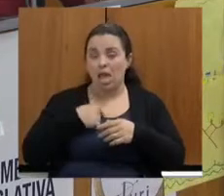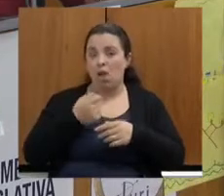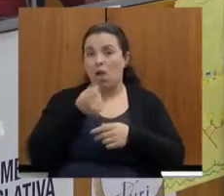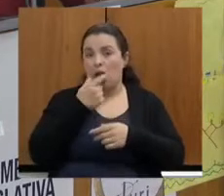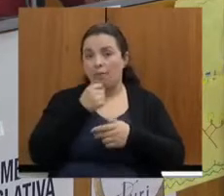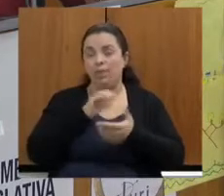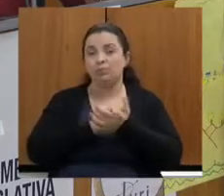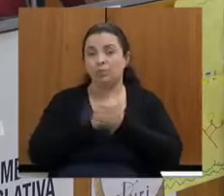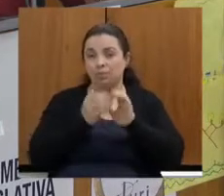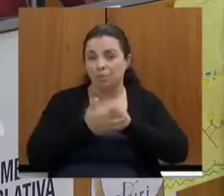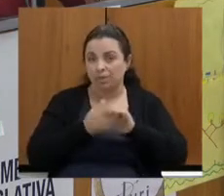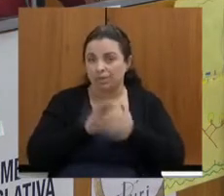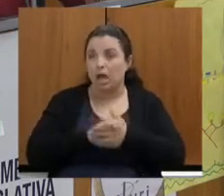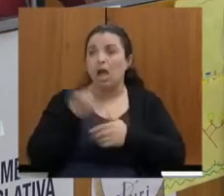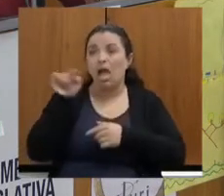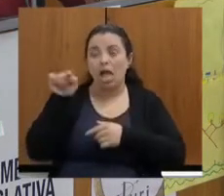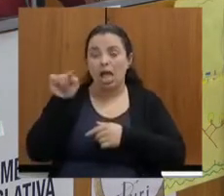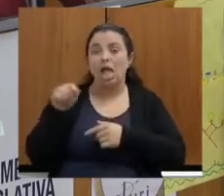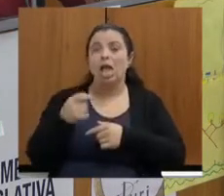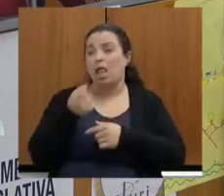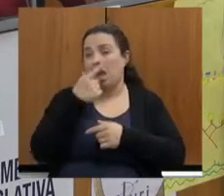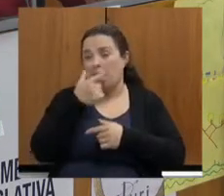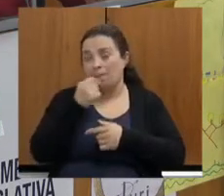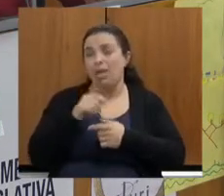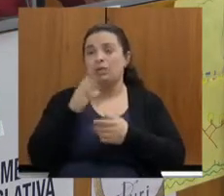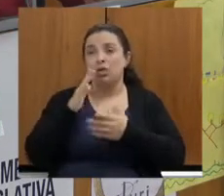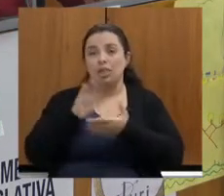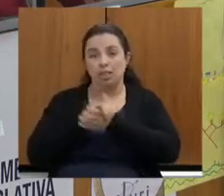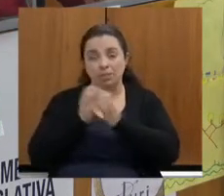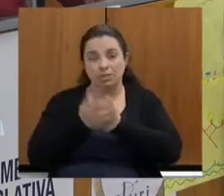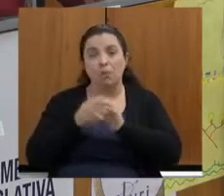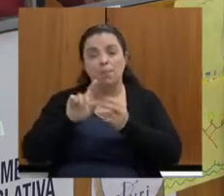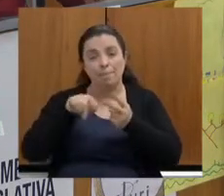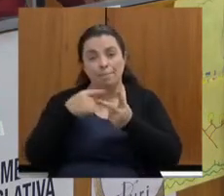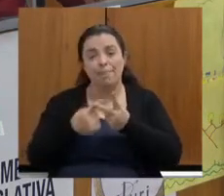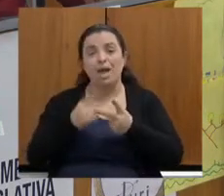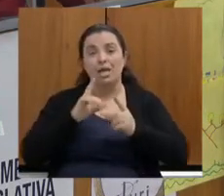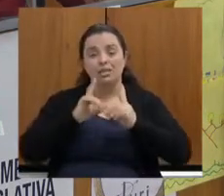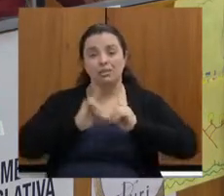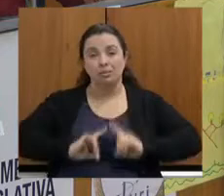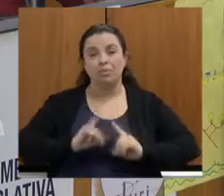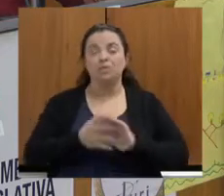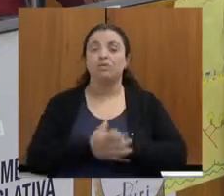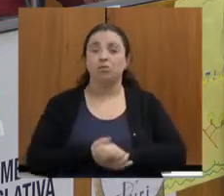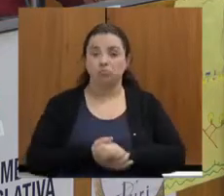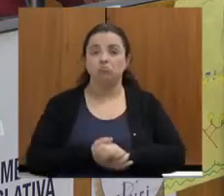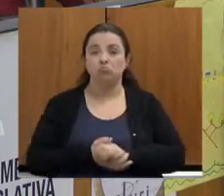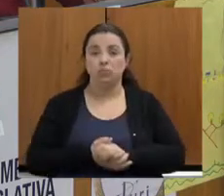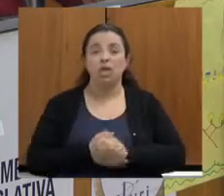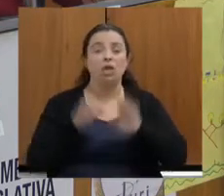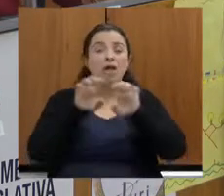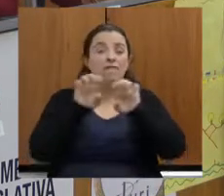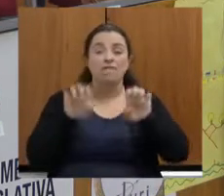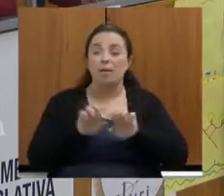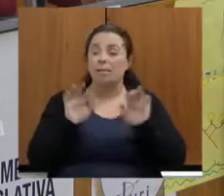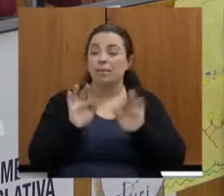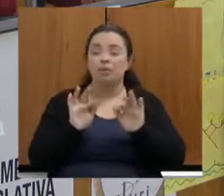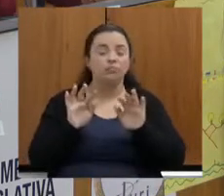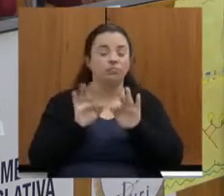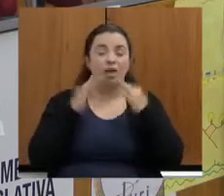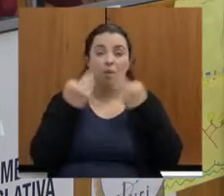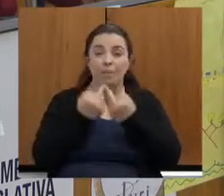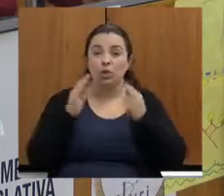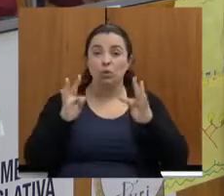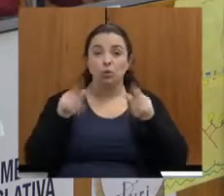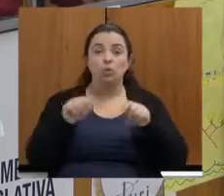também então te falo assim é desestruturou uma criança uma família inteira eu tô falando da minhas